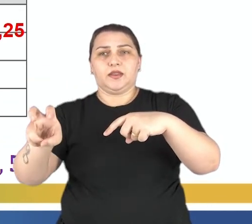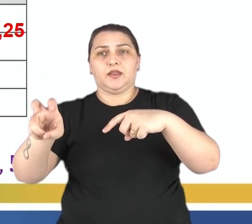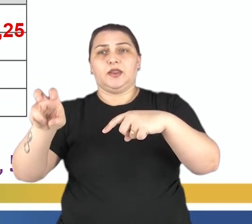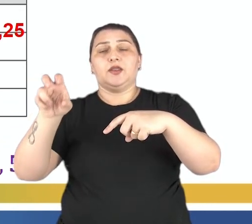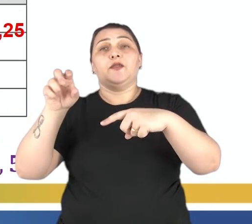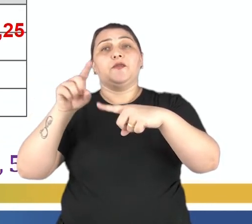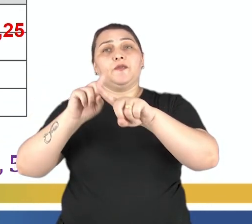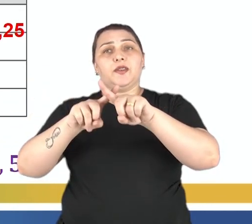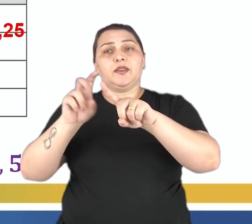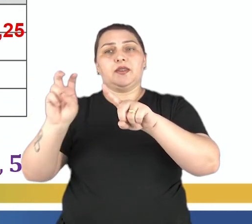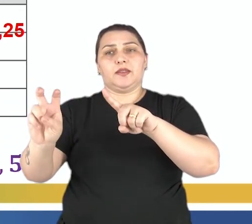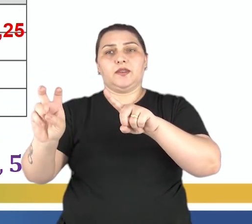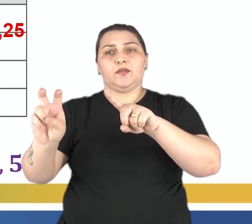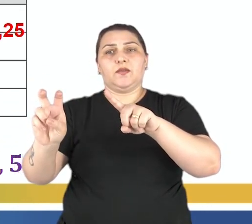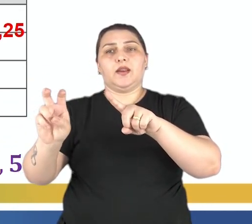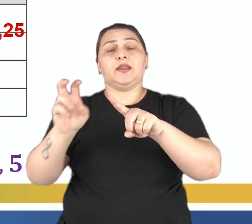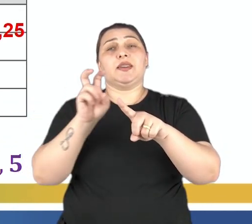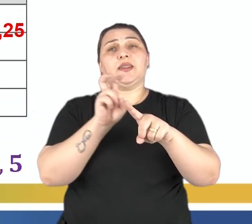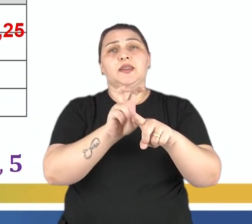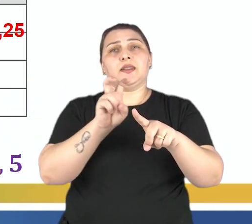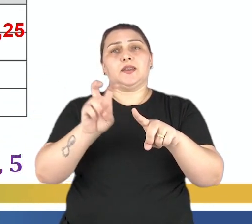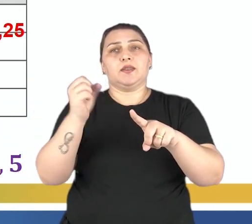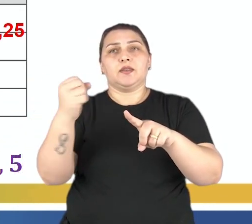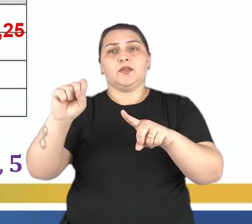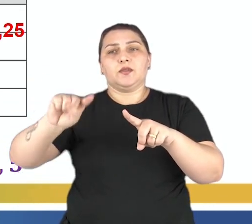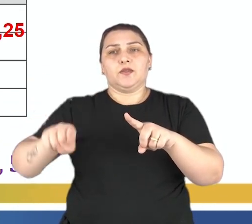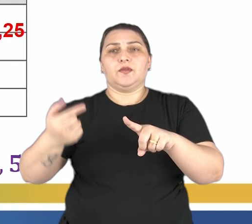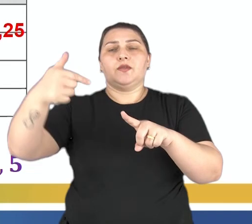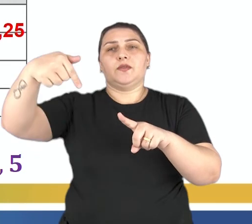115,75 vezes 5 é igual a